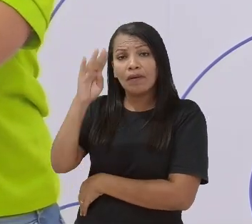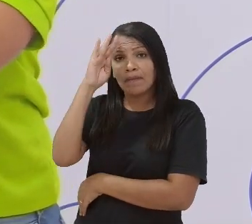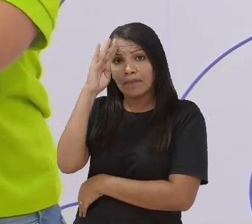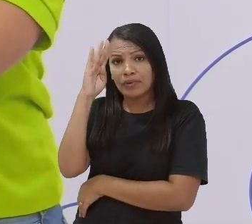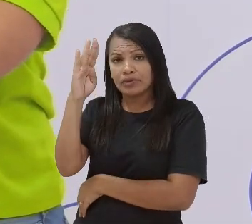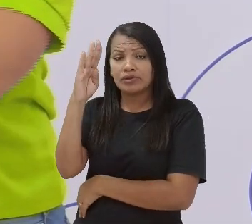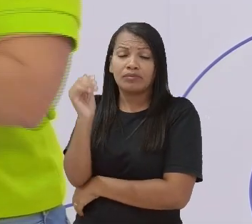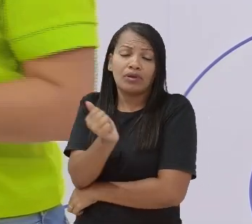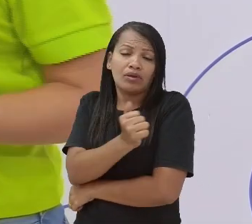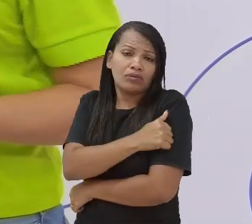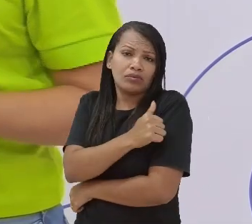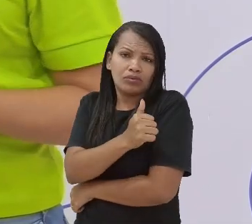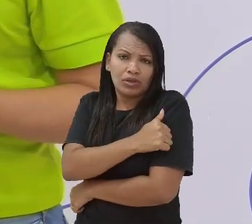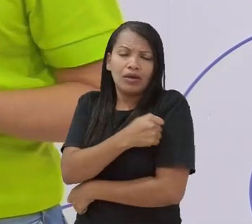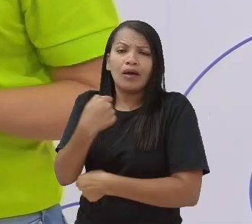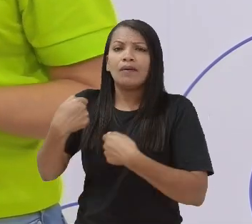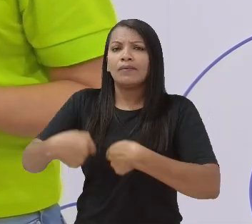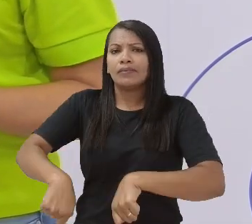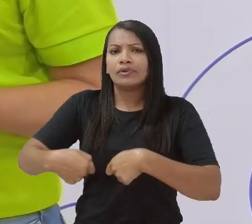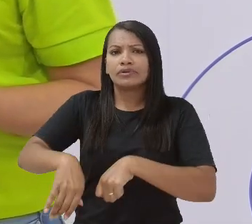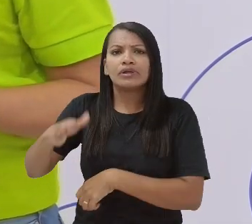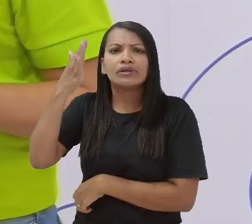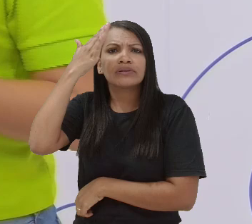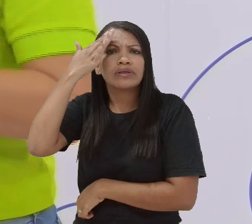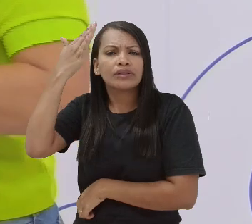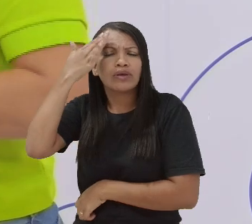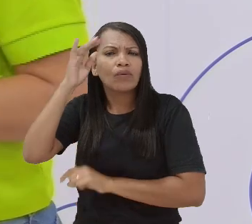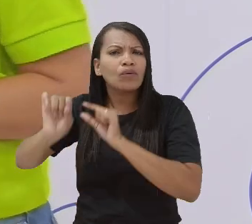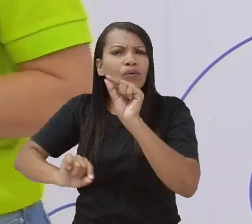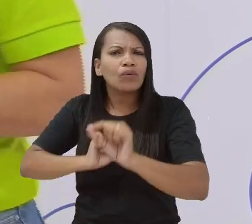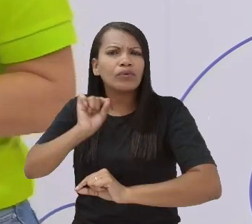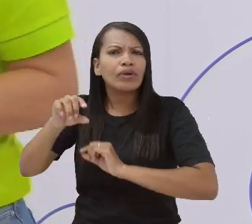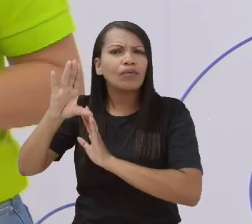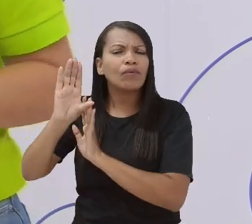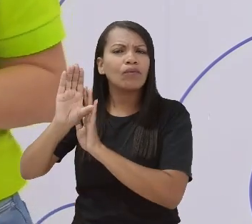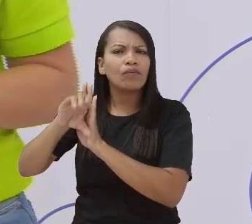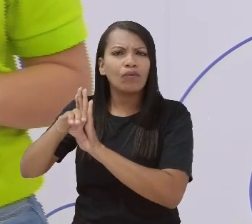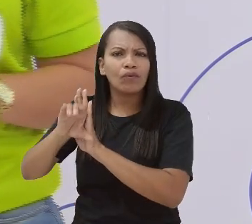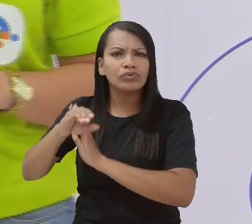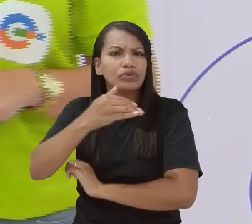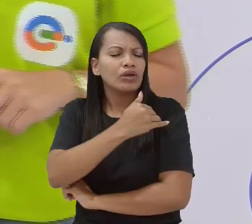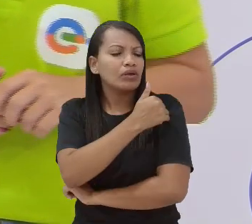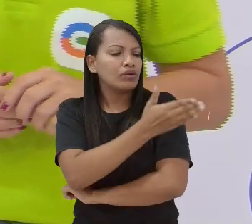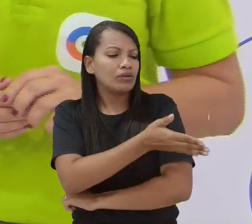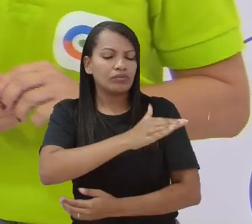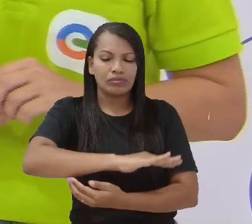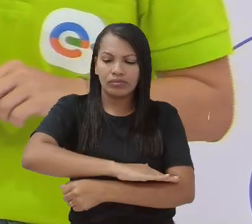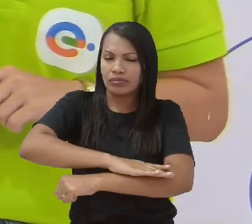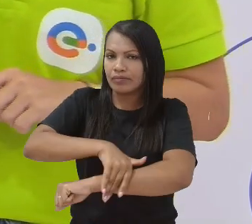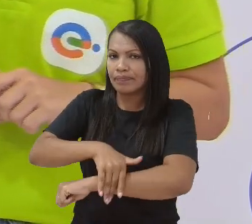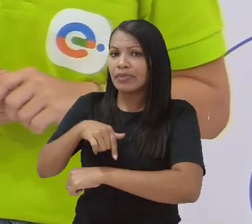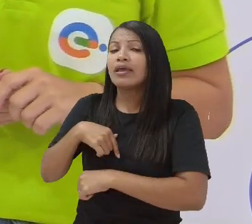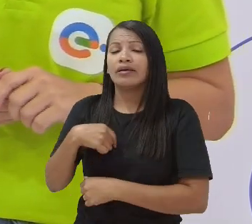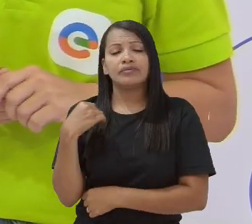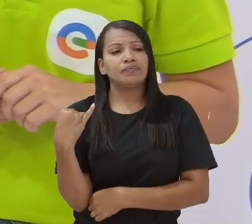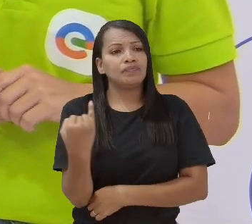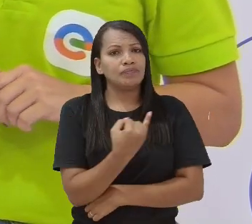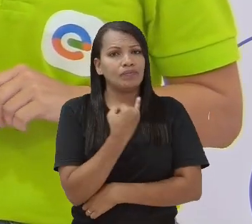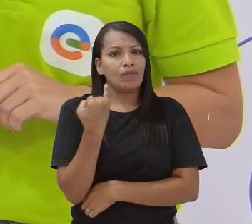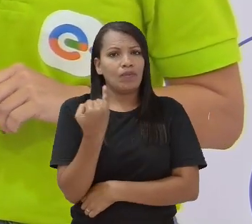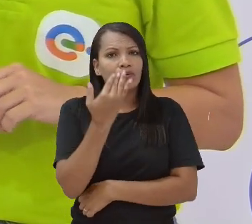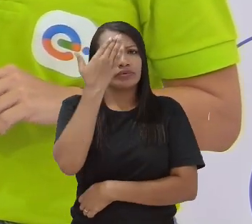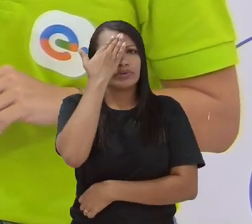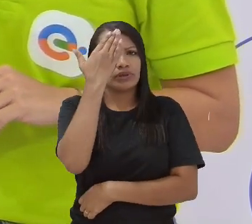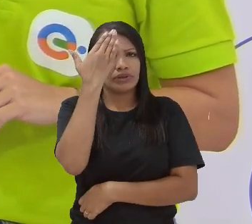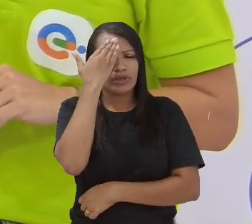para o nosso estudante, a gente precisa entender um pouco mais sobre esse conceito, né? Sim, gente, é bem importante a gente estar, assim, com o